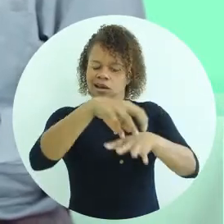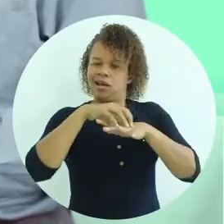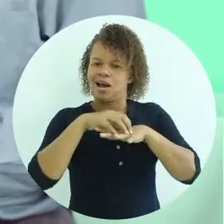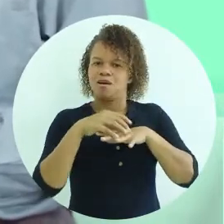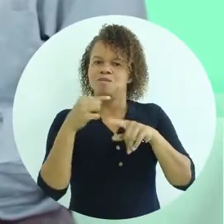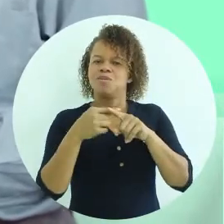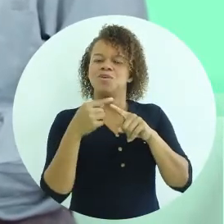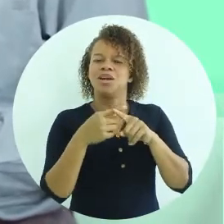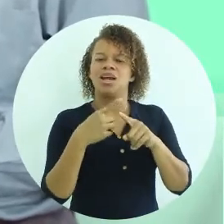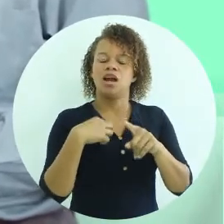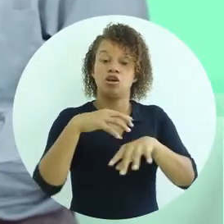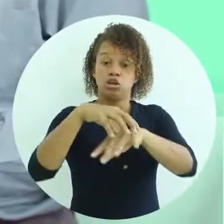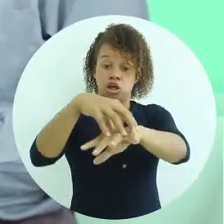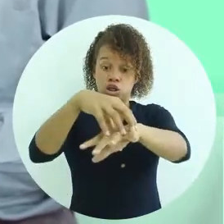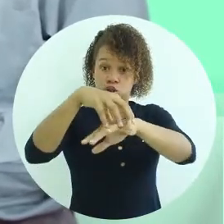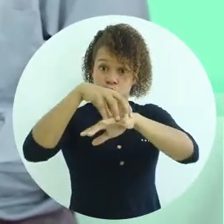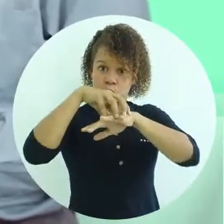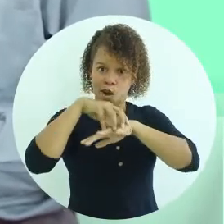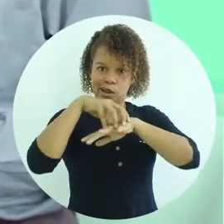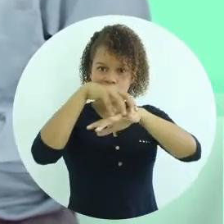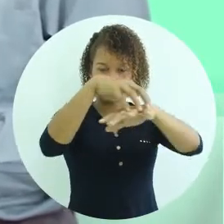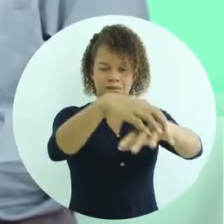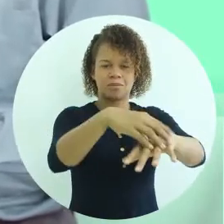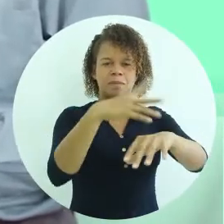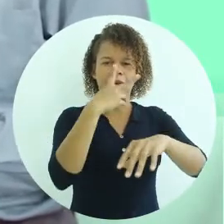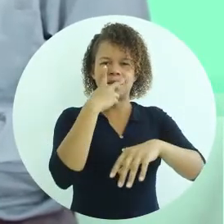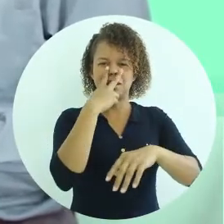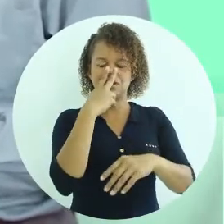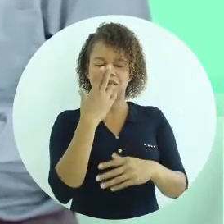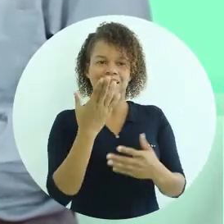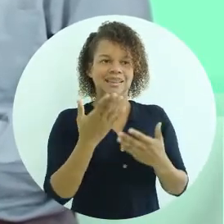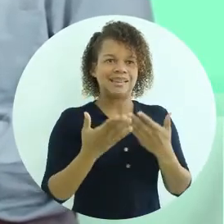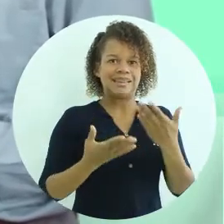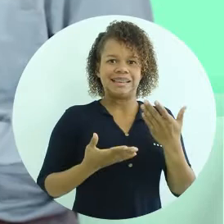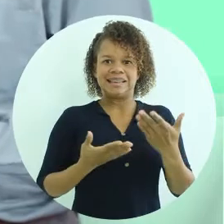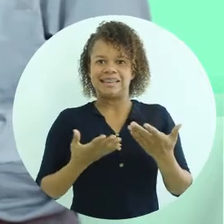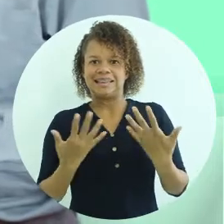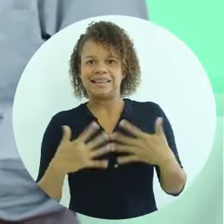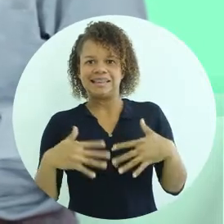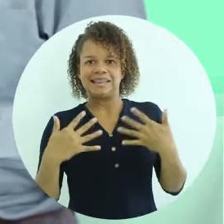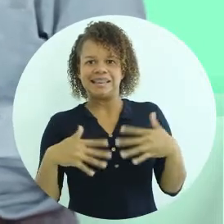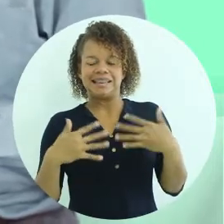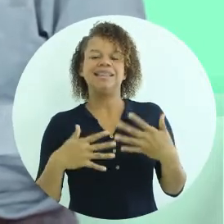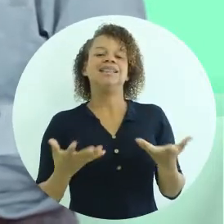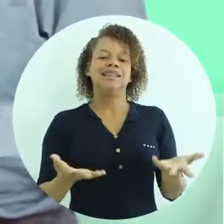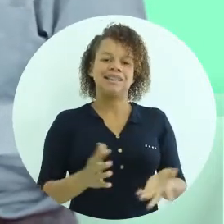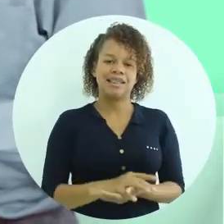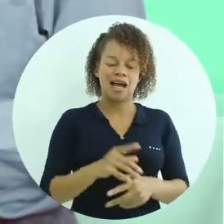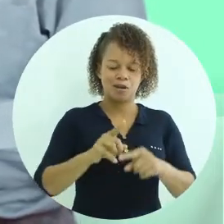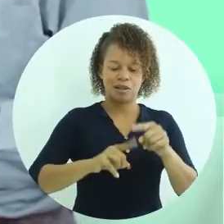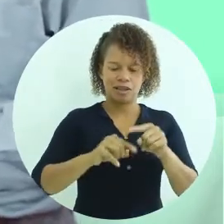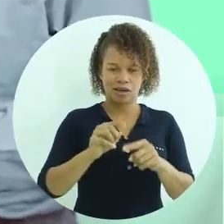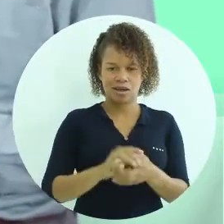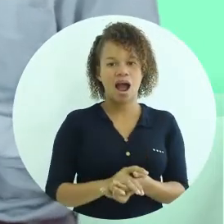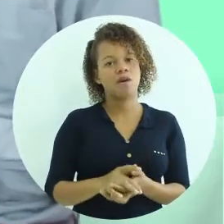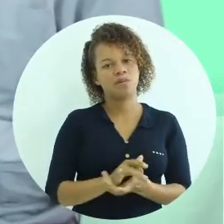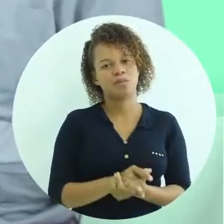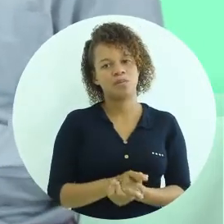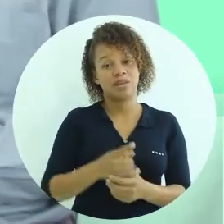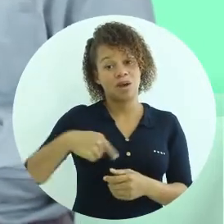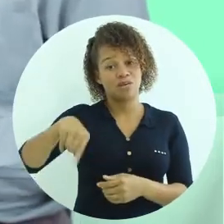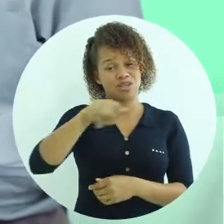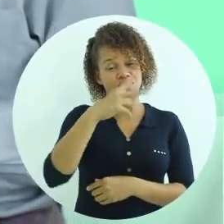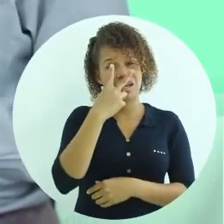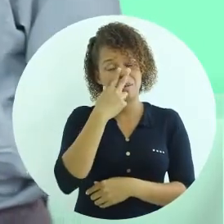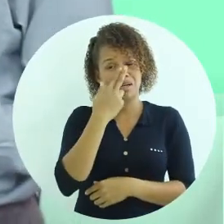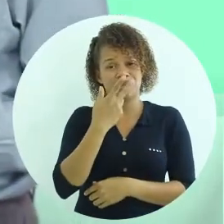a capacidade do transporte, ele meio que você fica um pouco na mão de quem traz, né, a mercadoria. Ou seja, Das responsabilidades, né? você